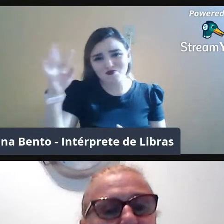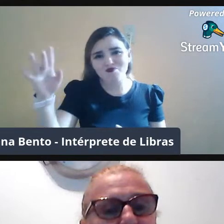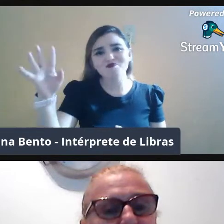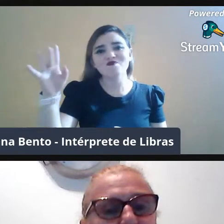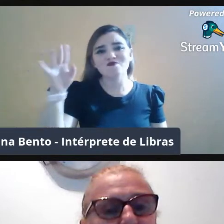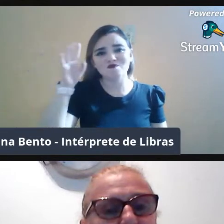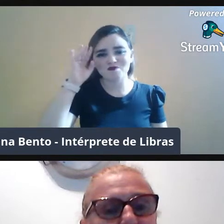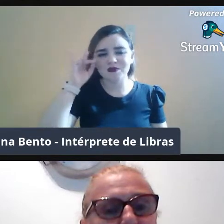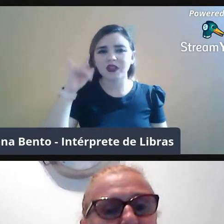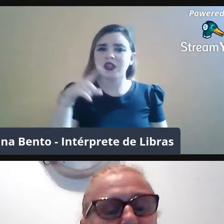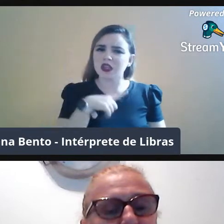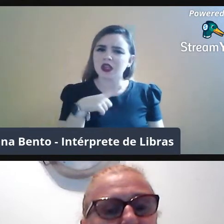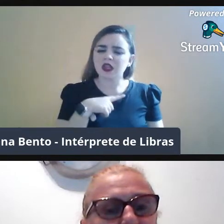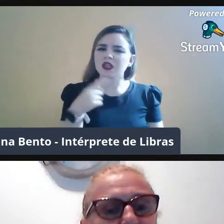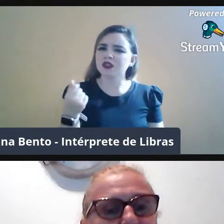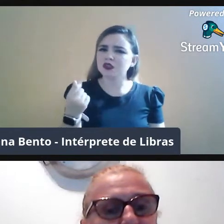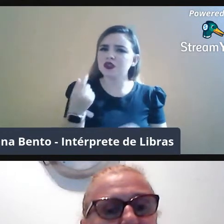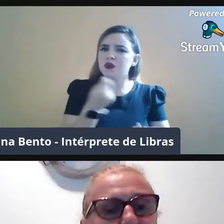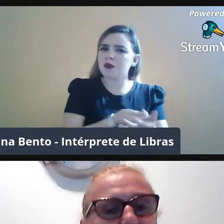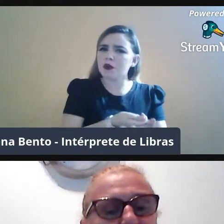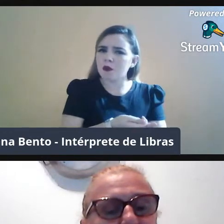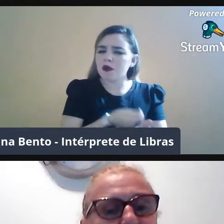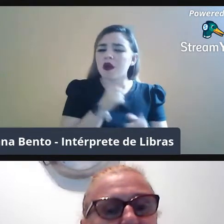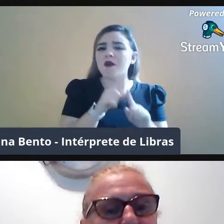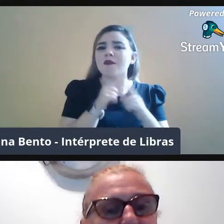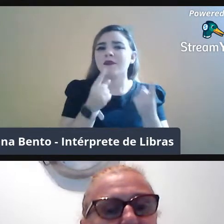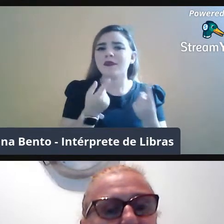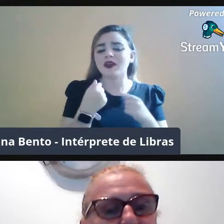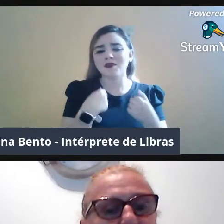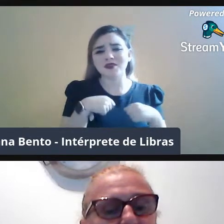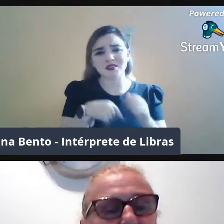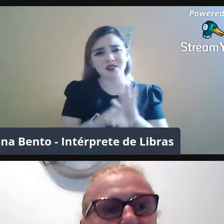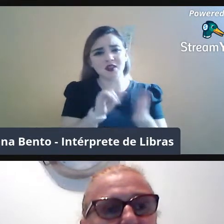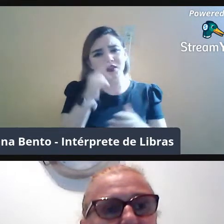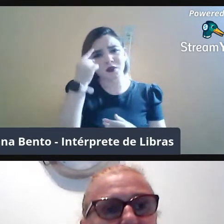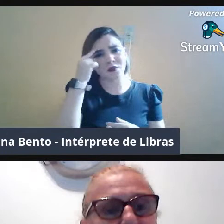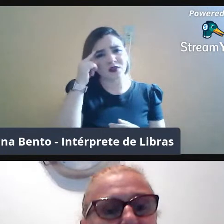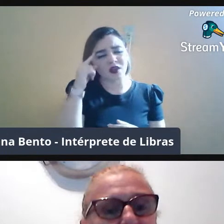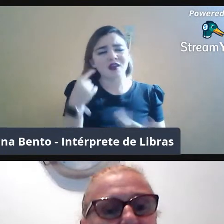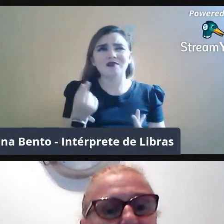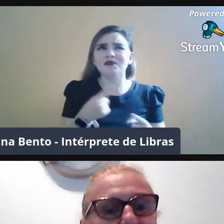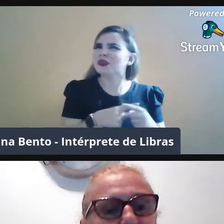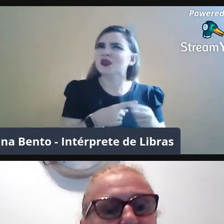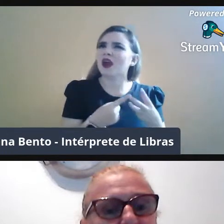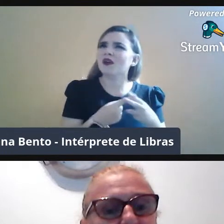mesmo tendo dinheiro para comprar, a gente pensar, por que eu não posso consertar? Se